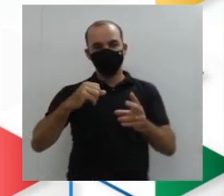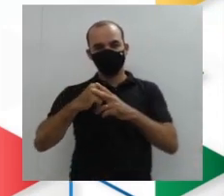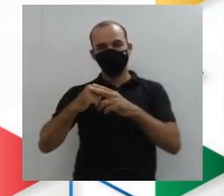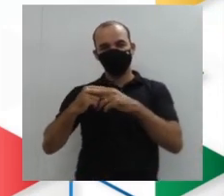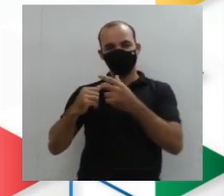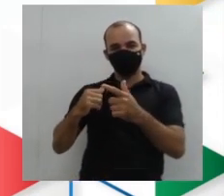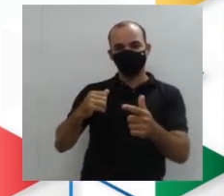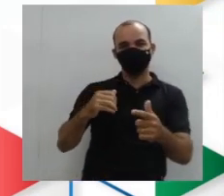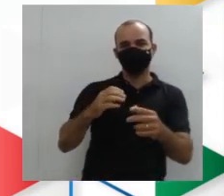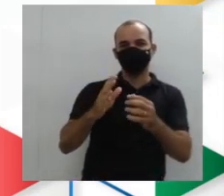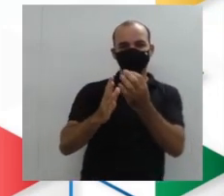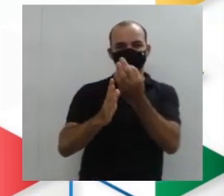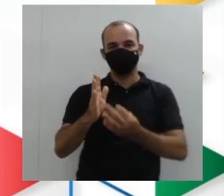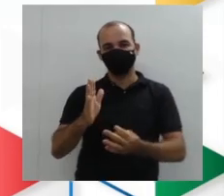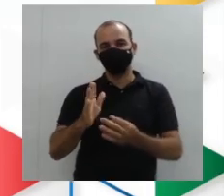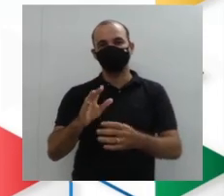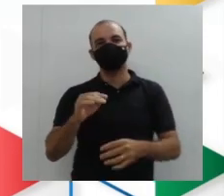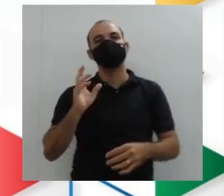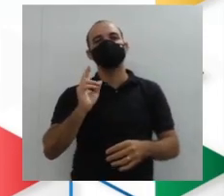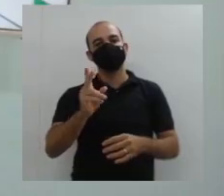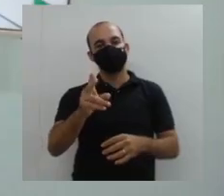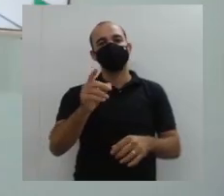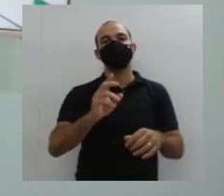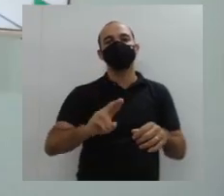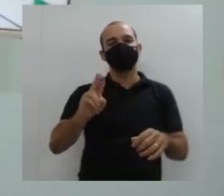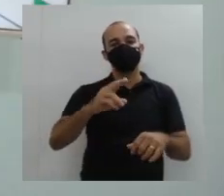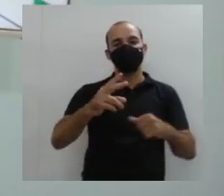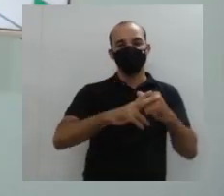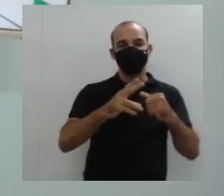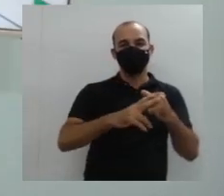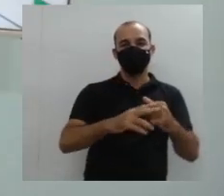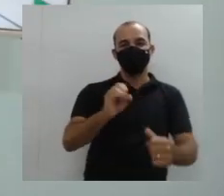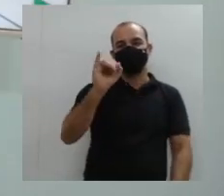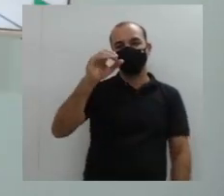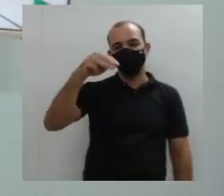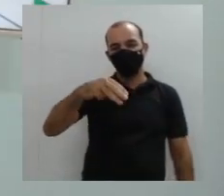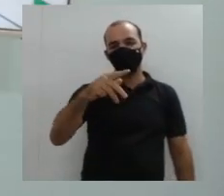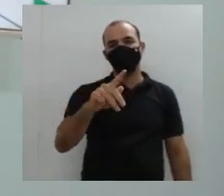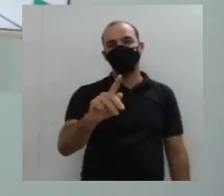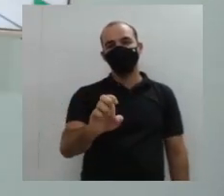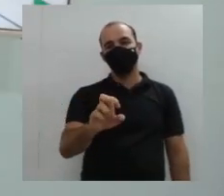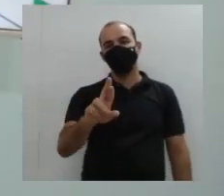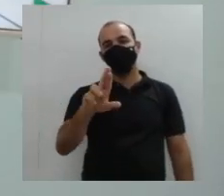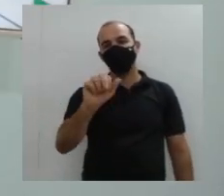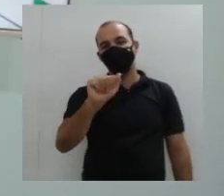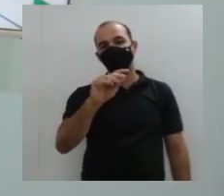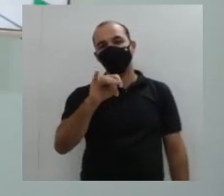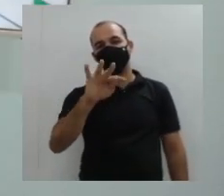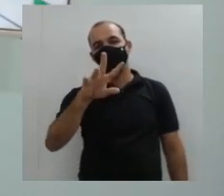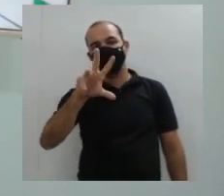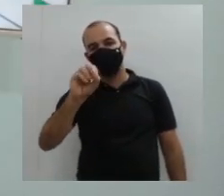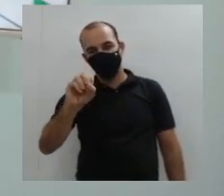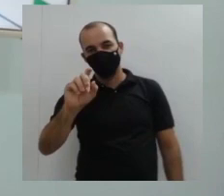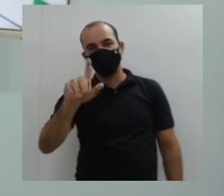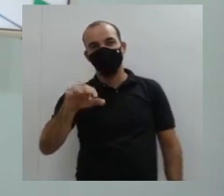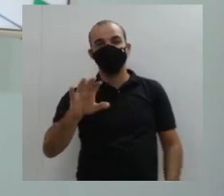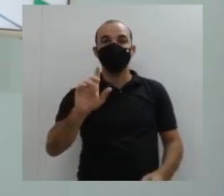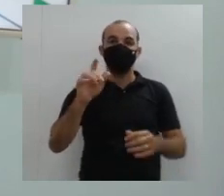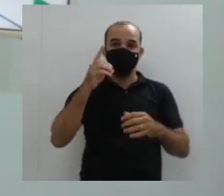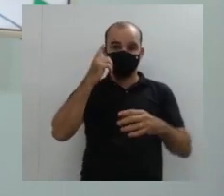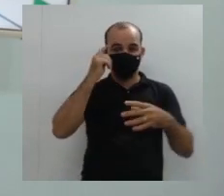imperativo. Prestem bem atenção. Olhando para mim, nós temos aqui, lembrem só, expor,